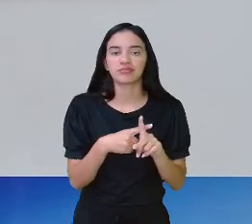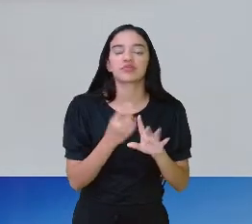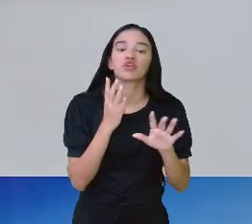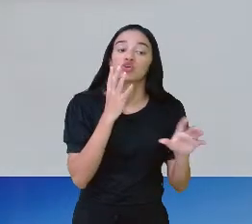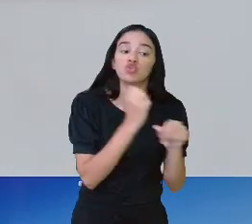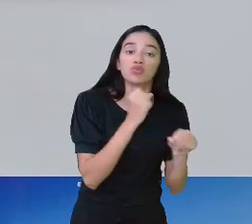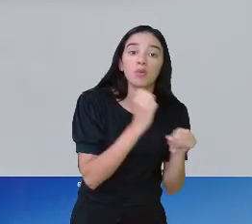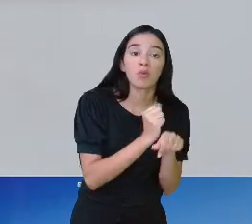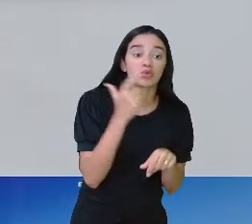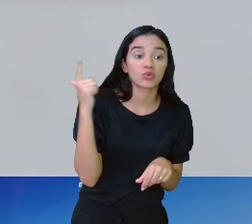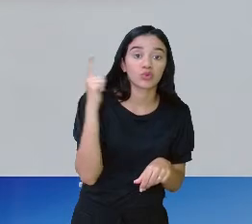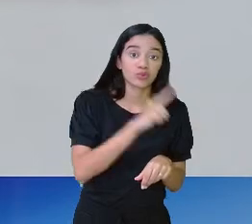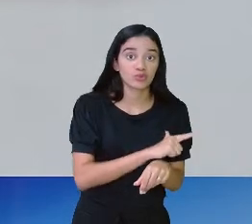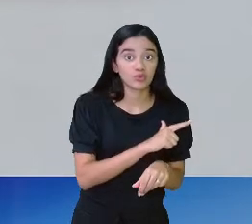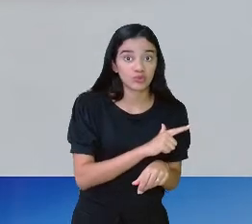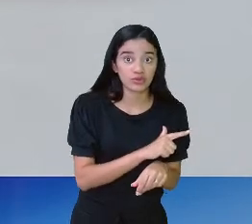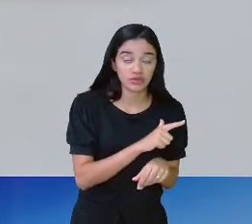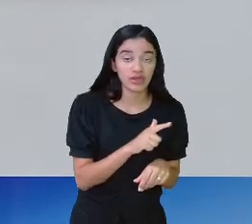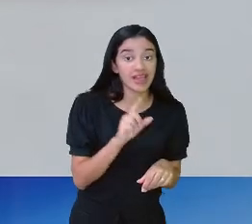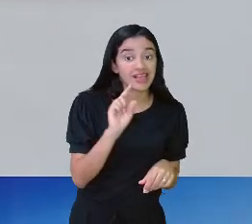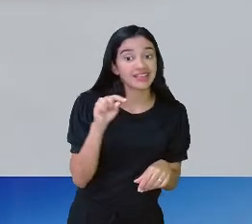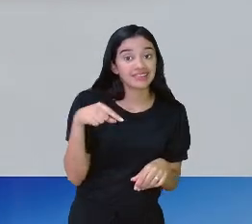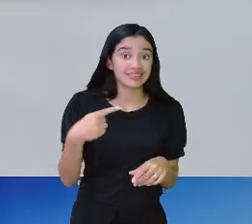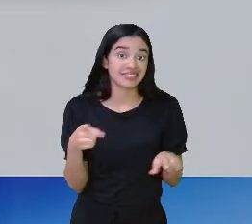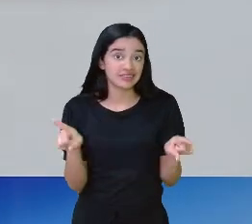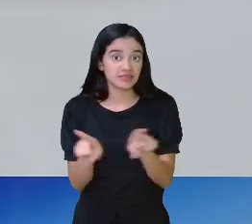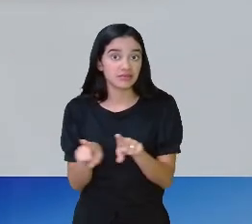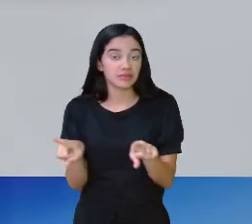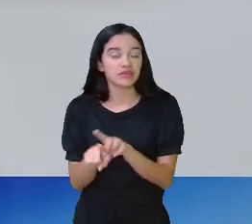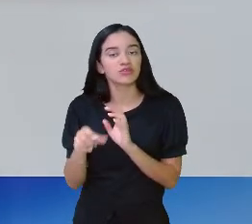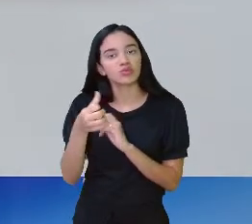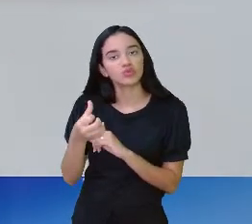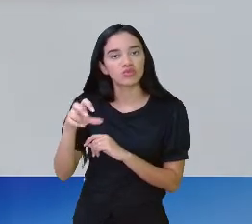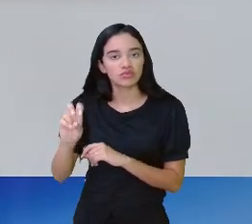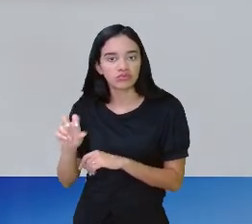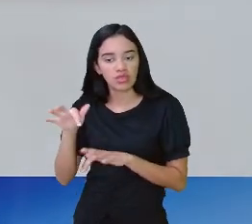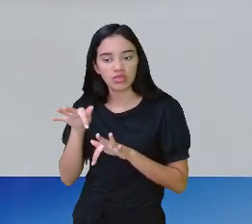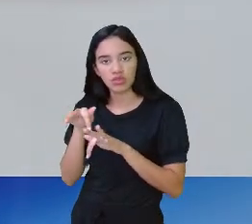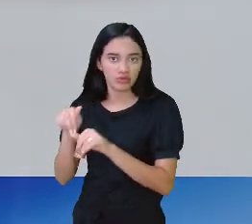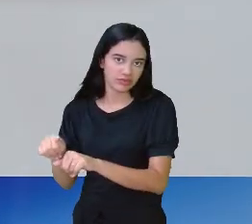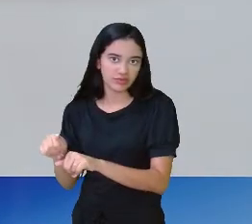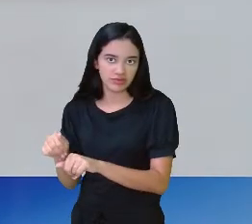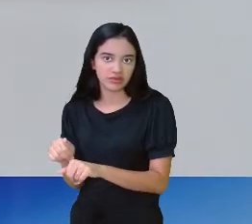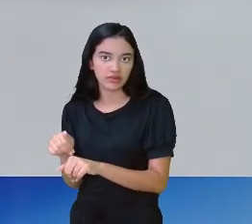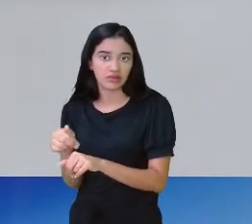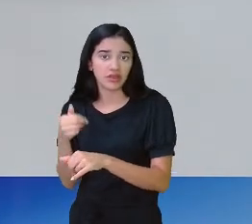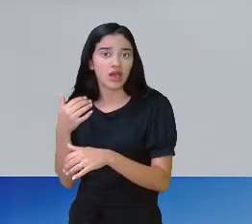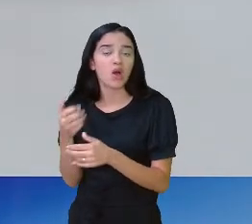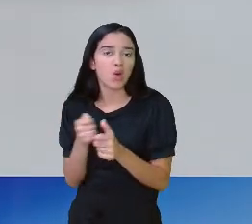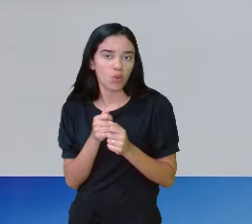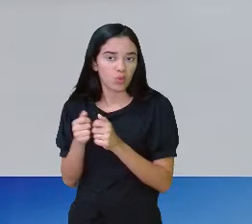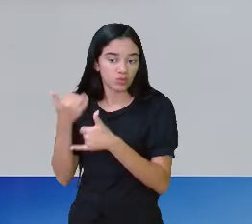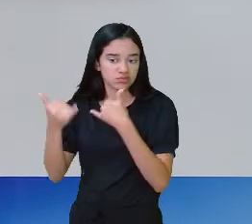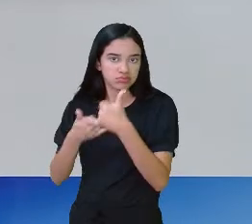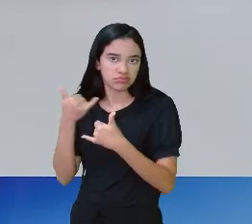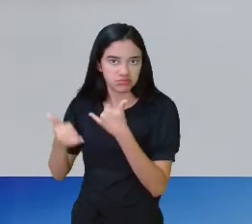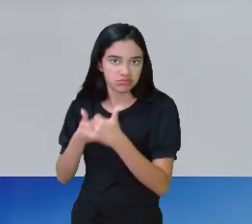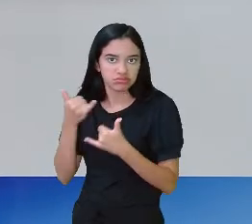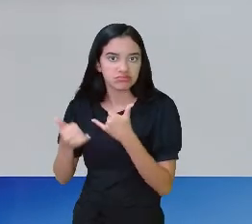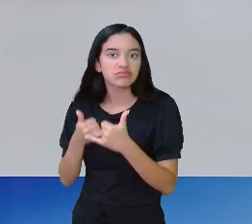pontos que ele ganhou na primeira rodada e dos pontos que ele ganhou na segunda.